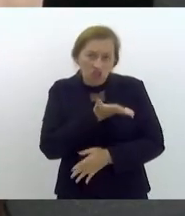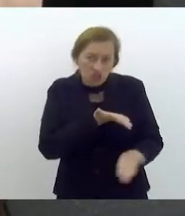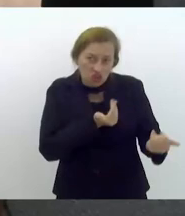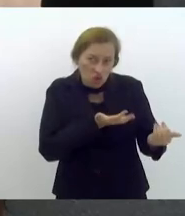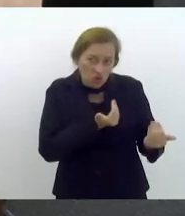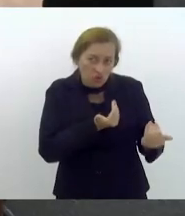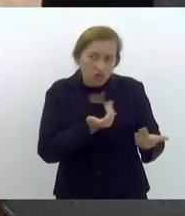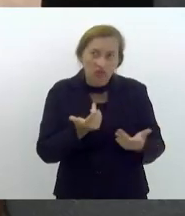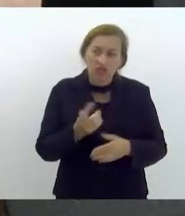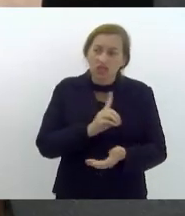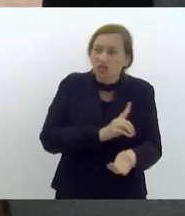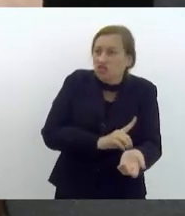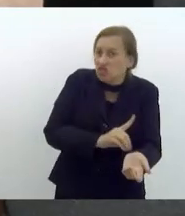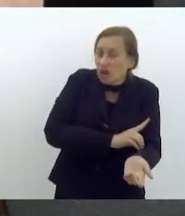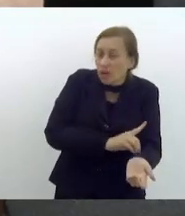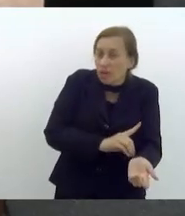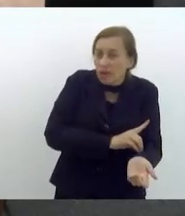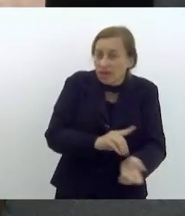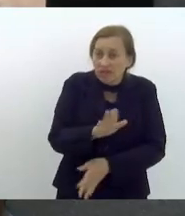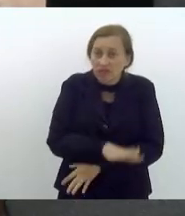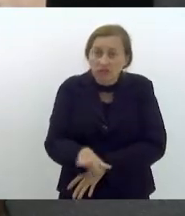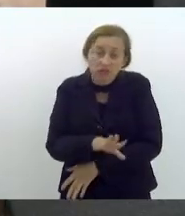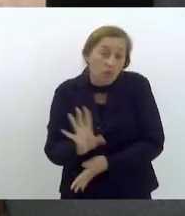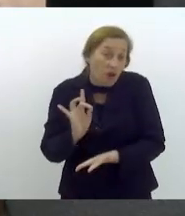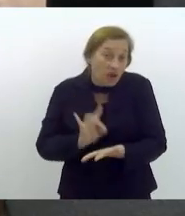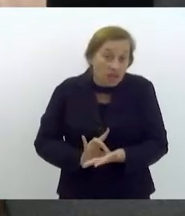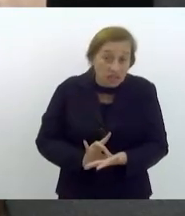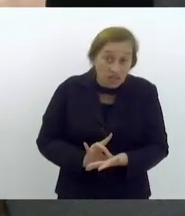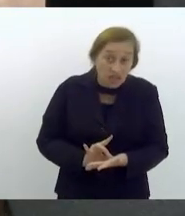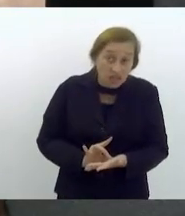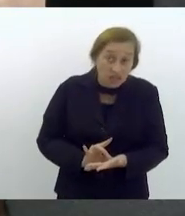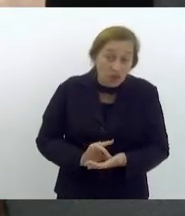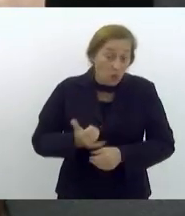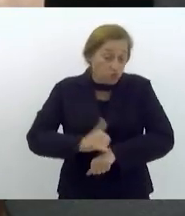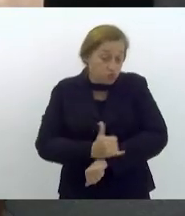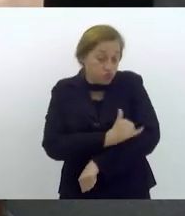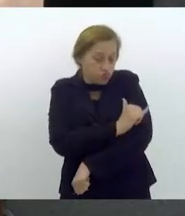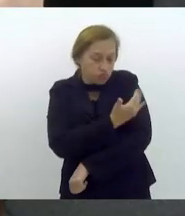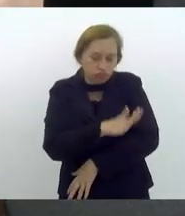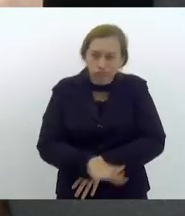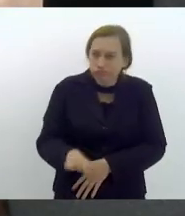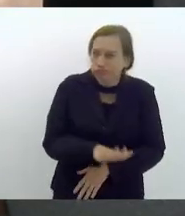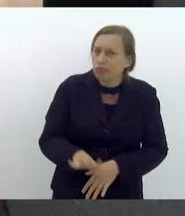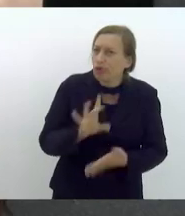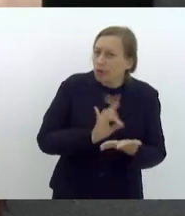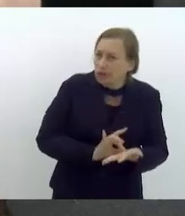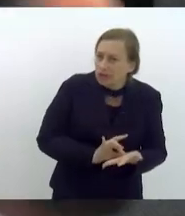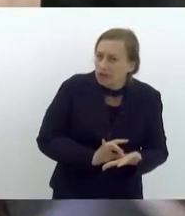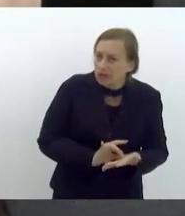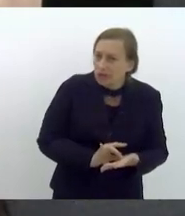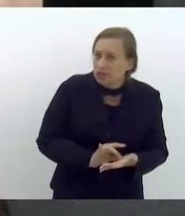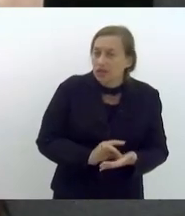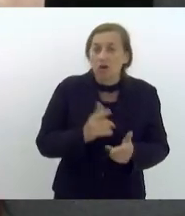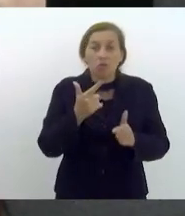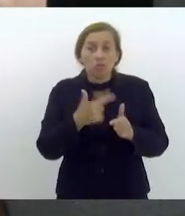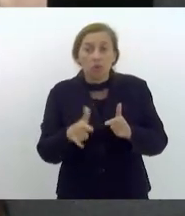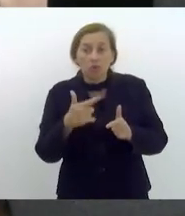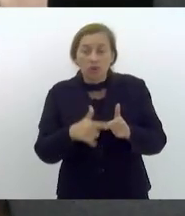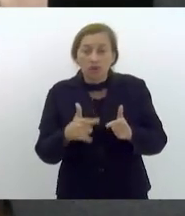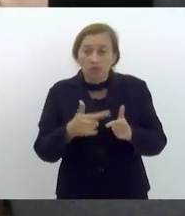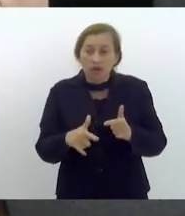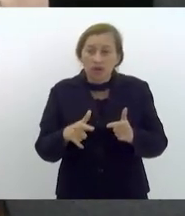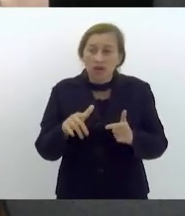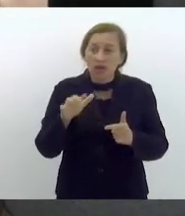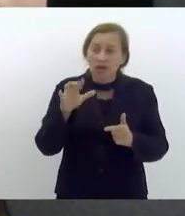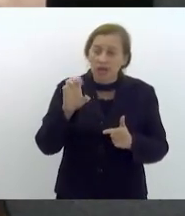a diabete infantil é uma realidade obesidade infantil é uma realidade as crianças têm problemas estomacal